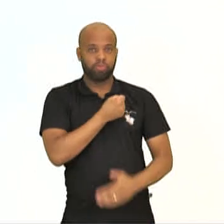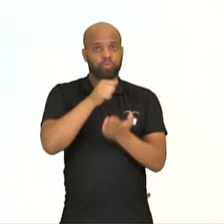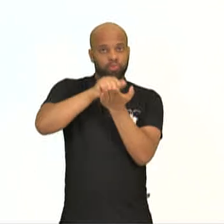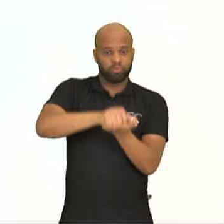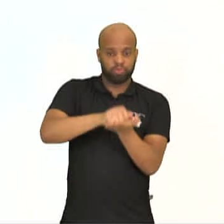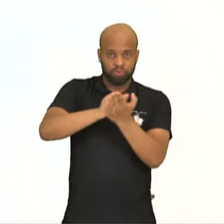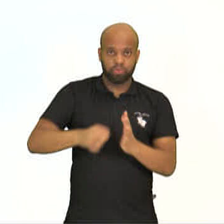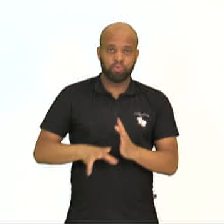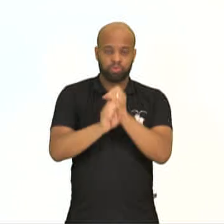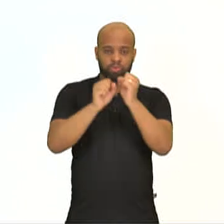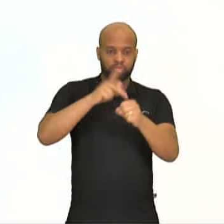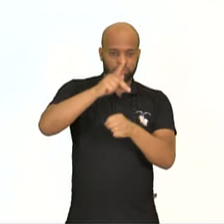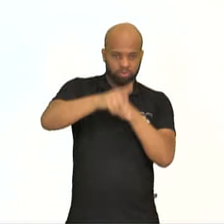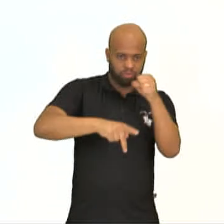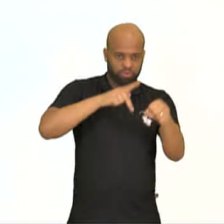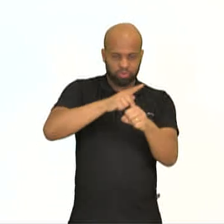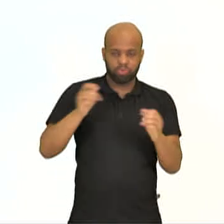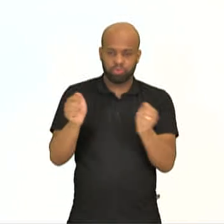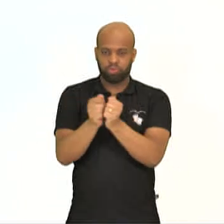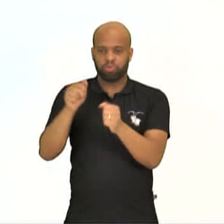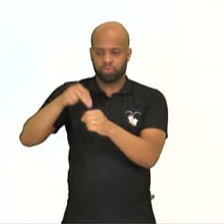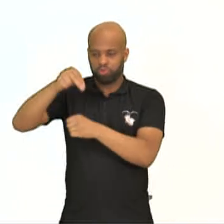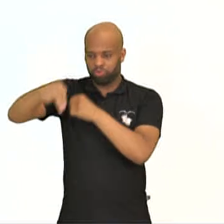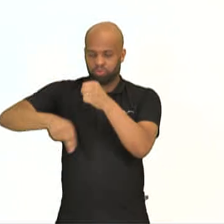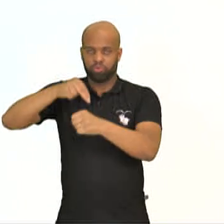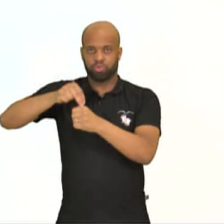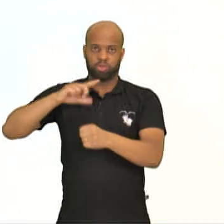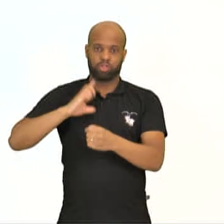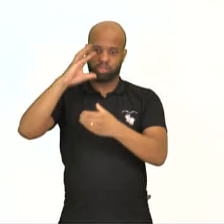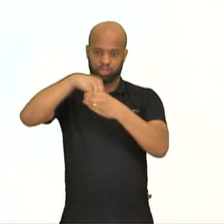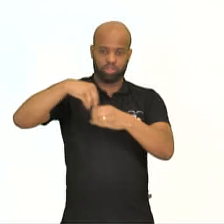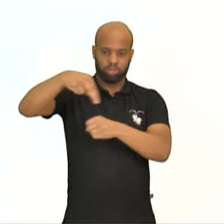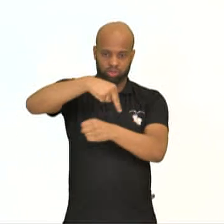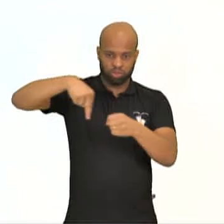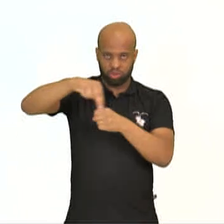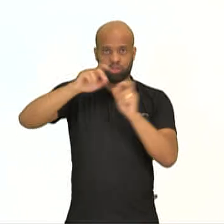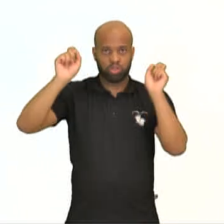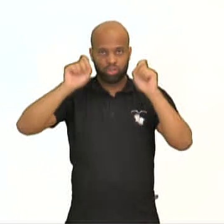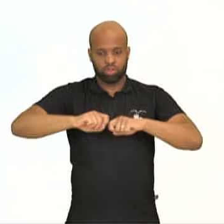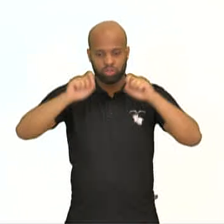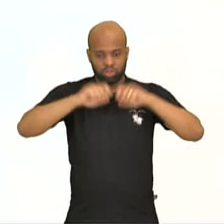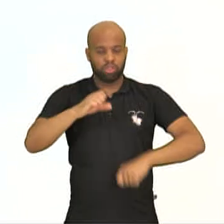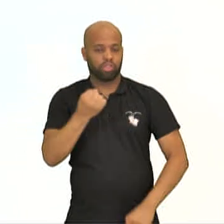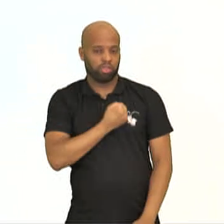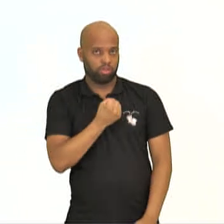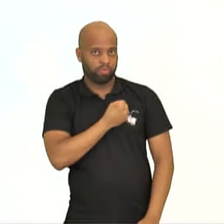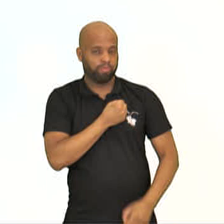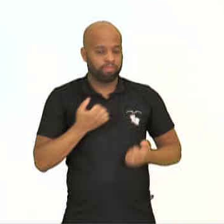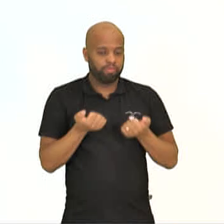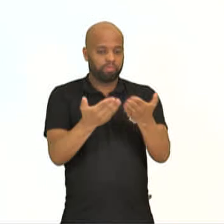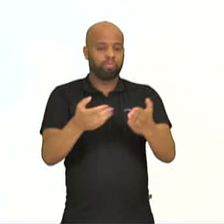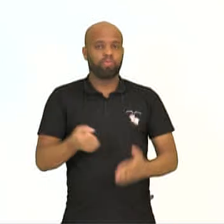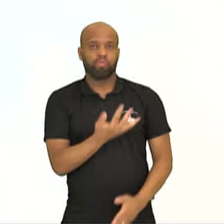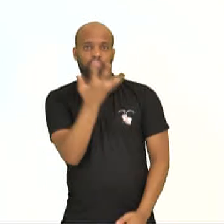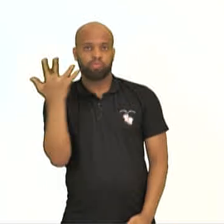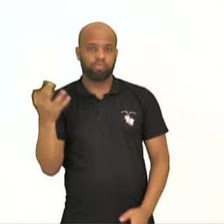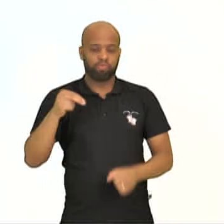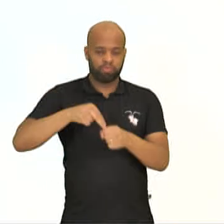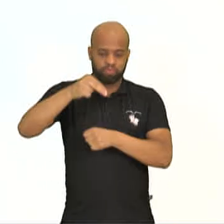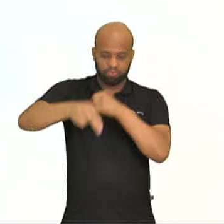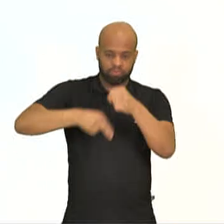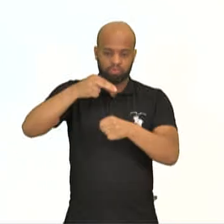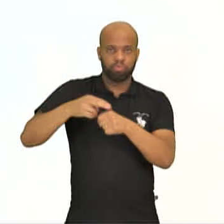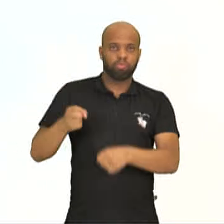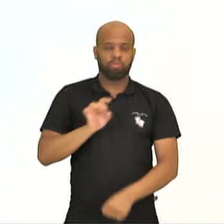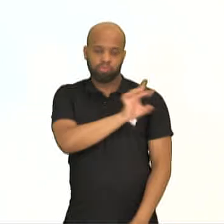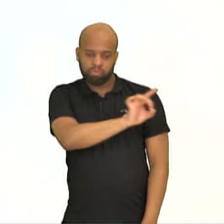é a soma dos prótons com os nêutrons existentes no núcleo. É possível, por meio dos valores fornecidos, descobrir quantos nêutrons cada